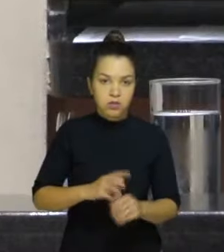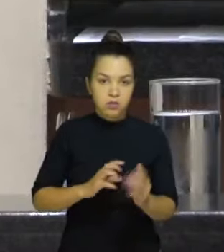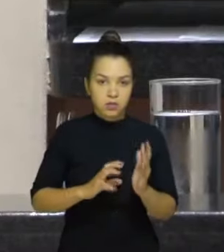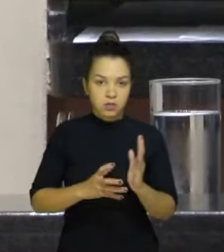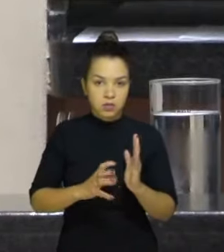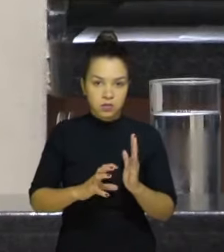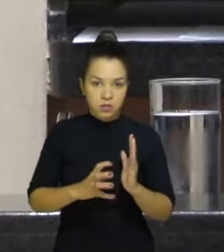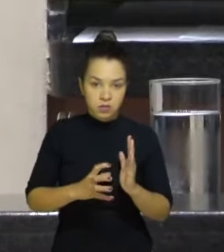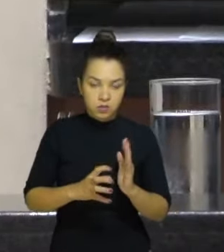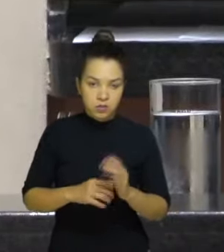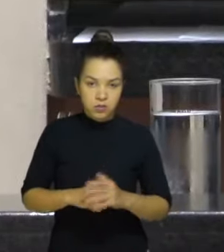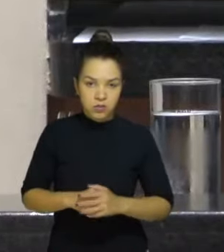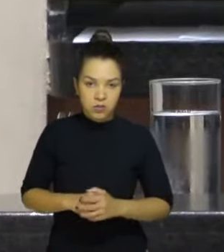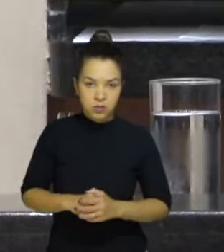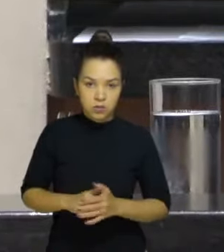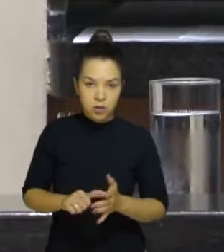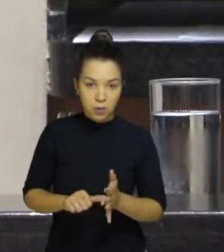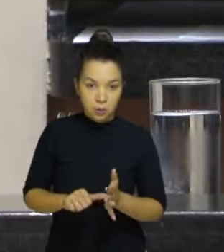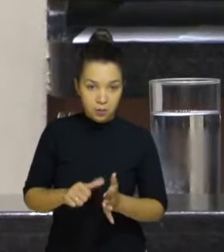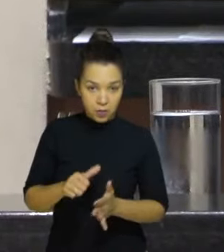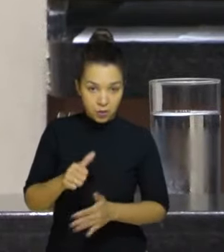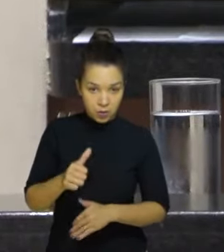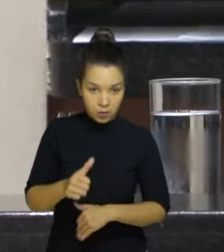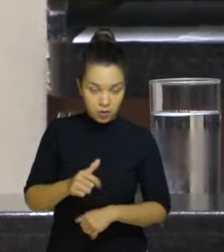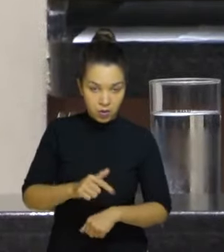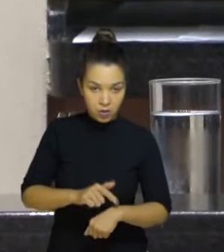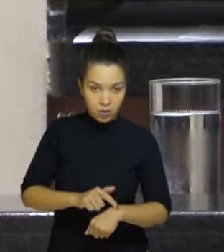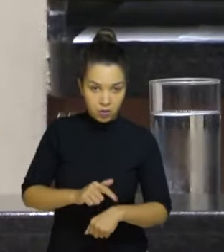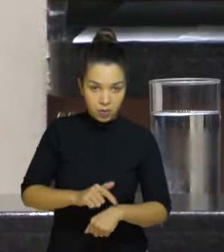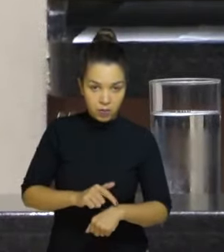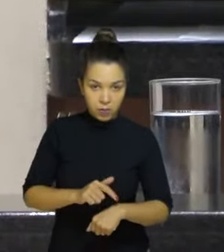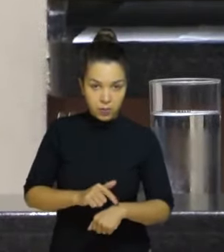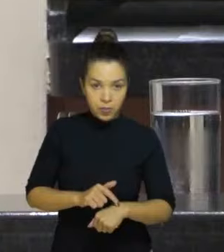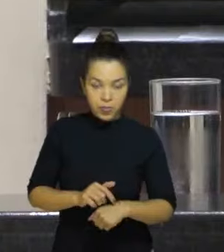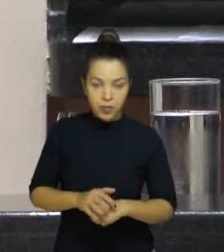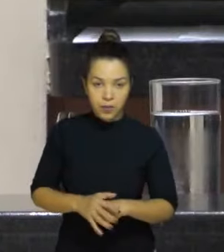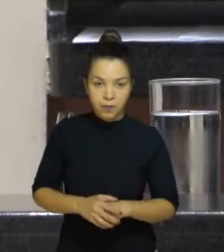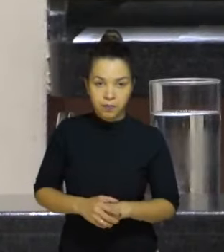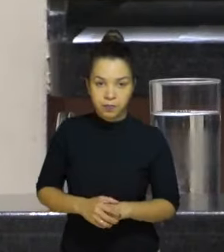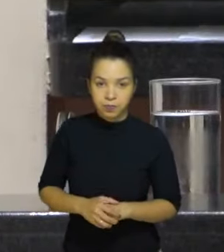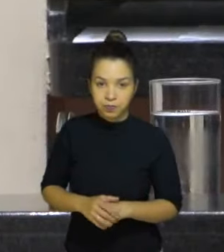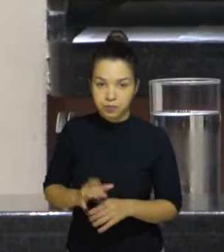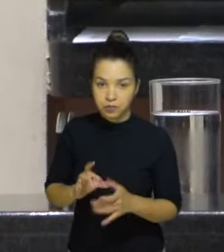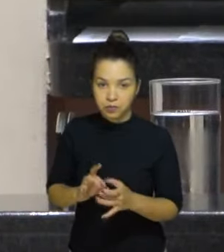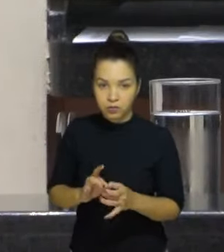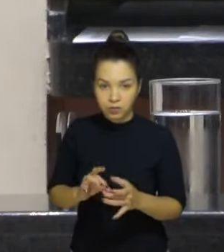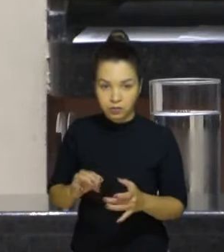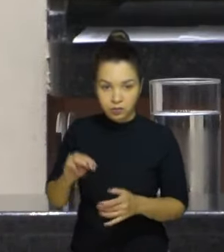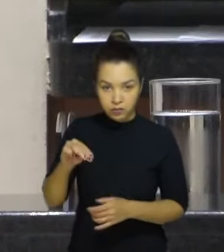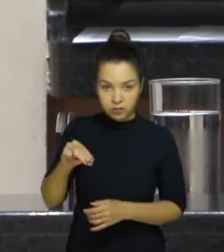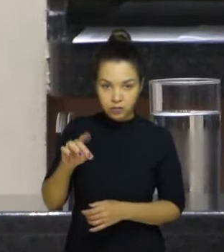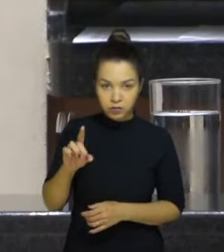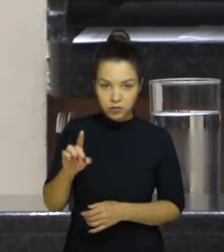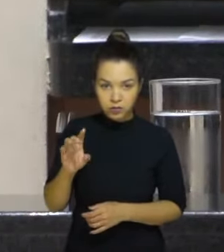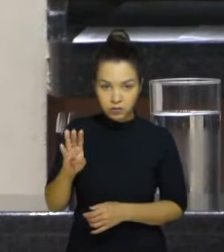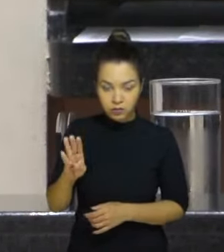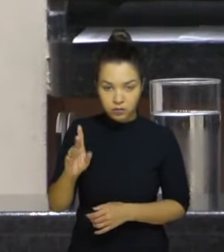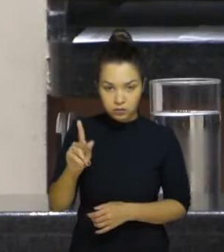políticos. O primeiro horário pertence ao Bloco Social Democrático, MDB e